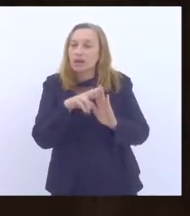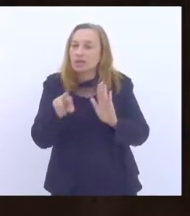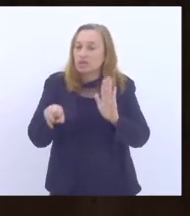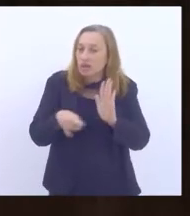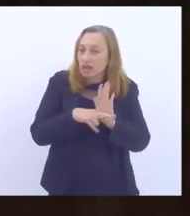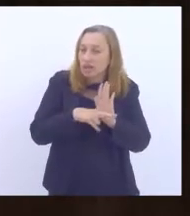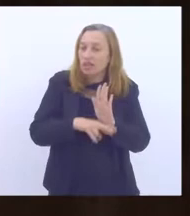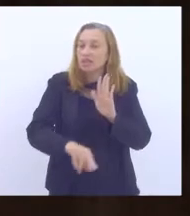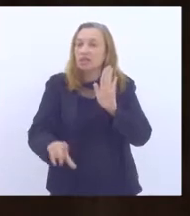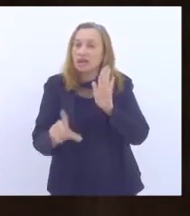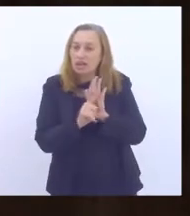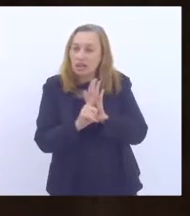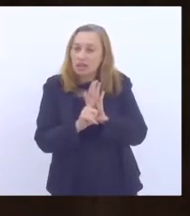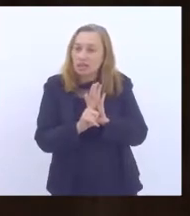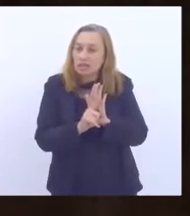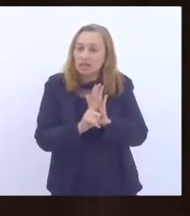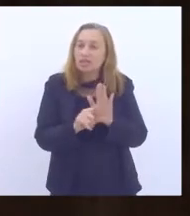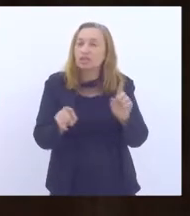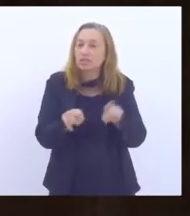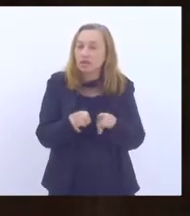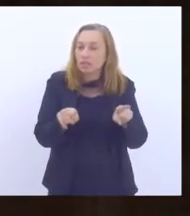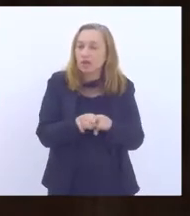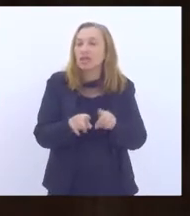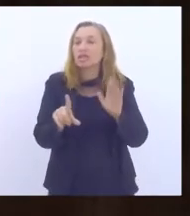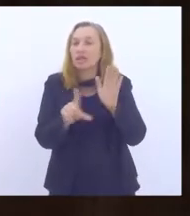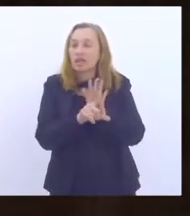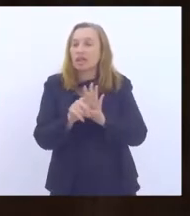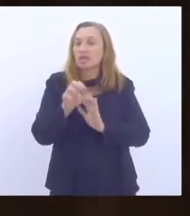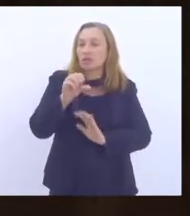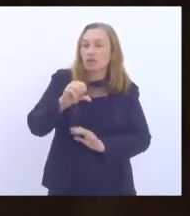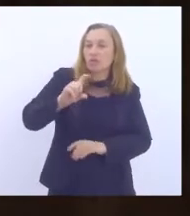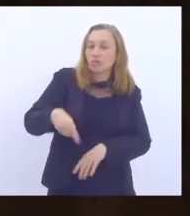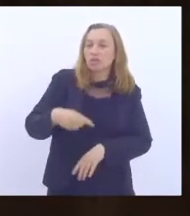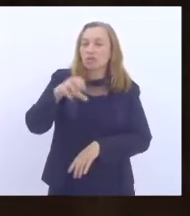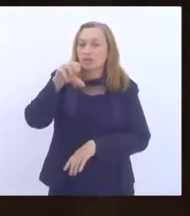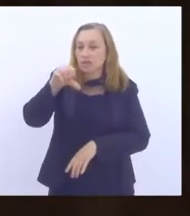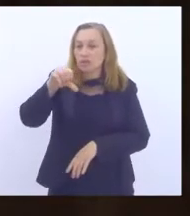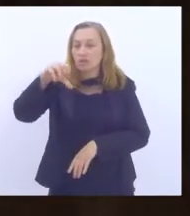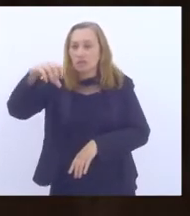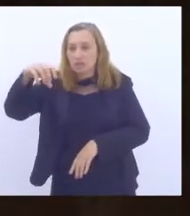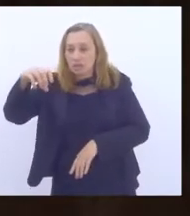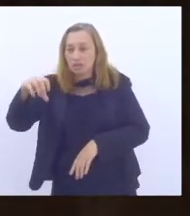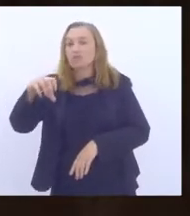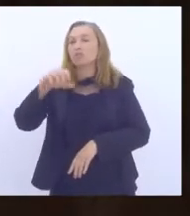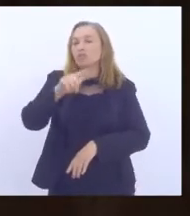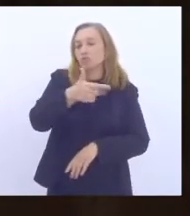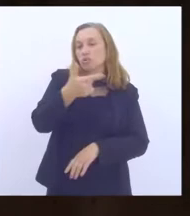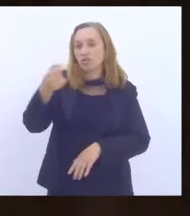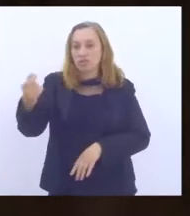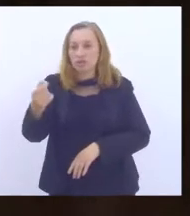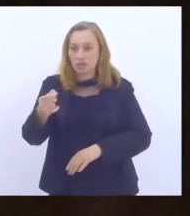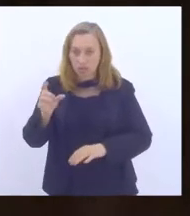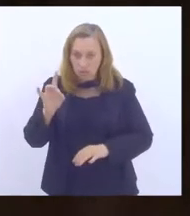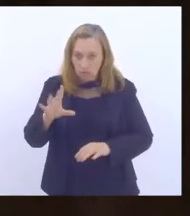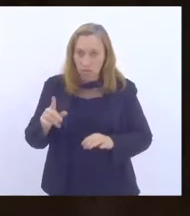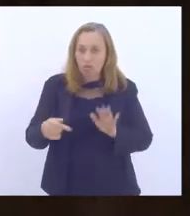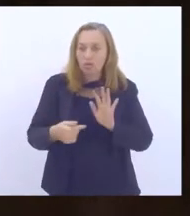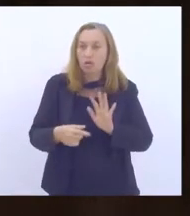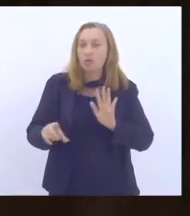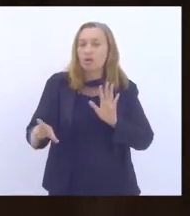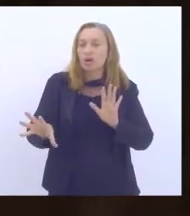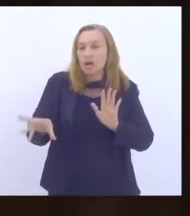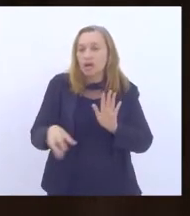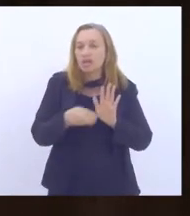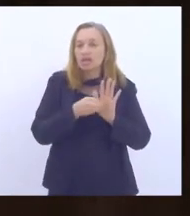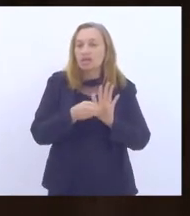nesta lei e na lei 9059 de 2020 só acrescentei a lei